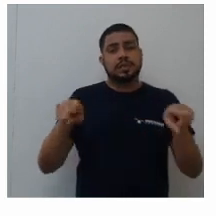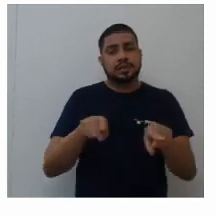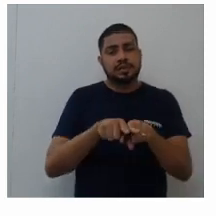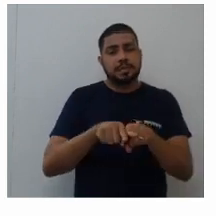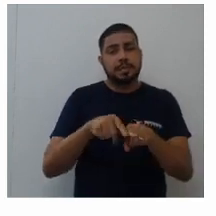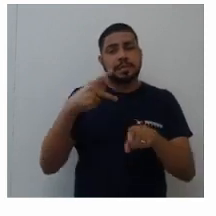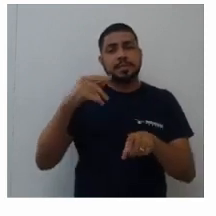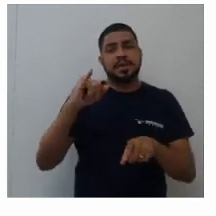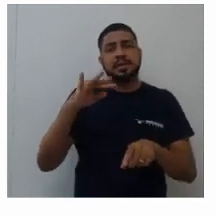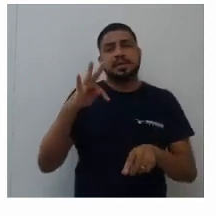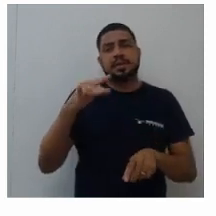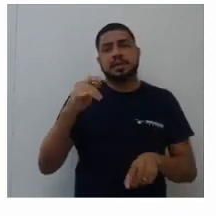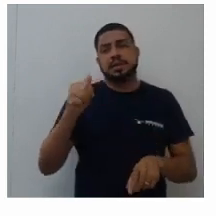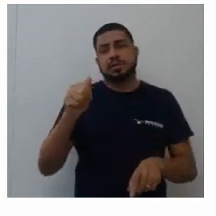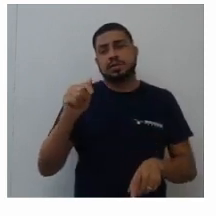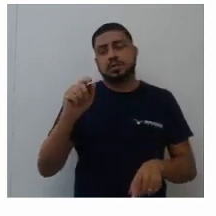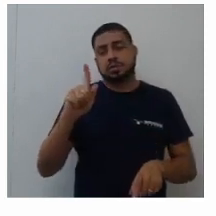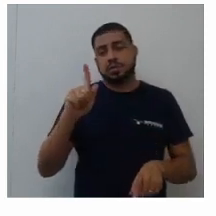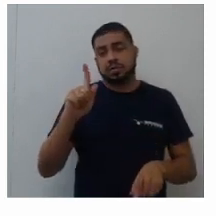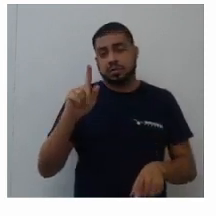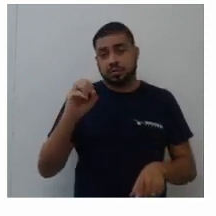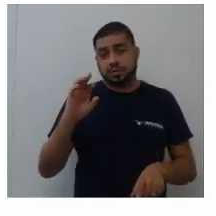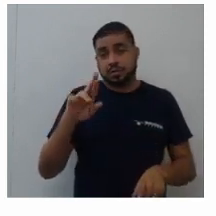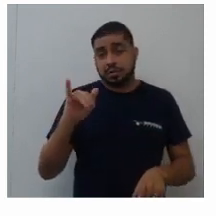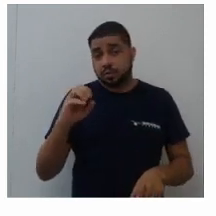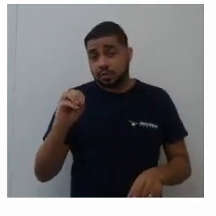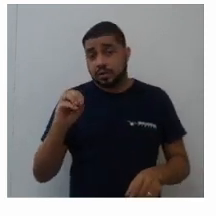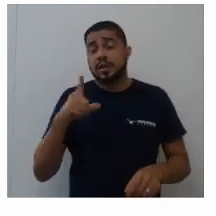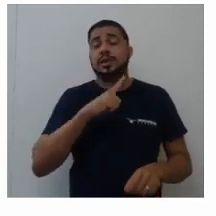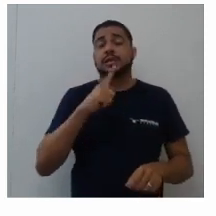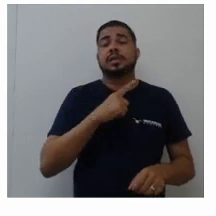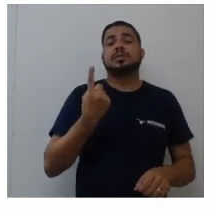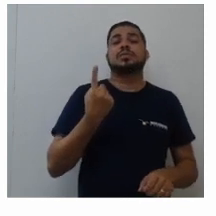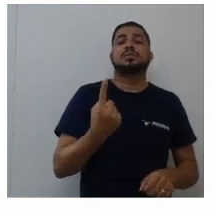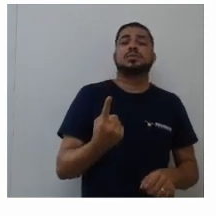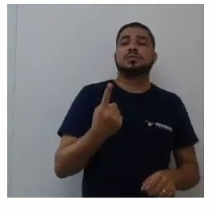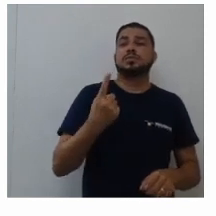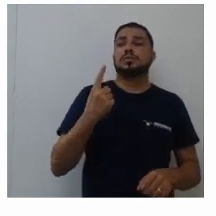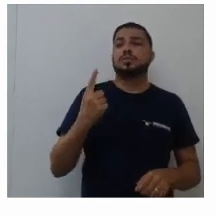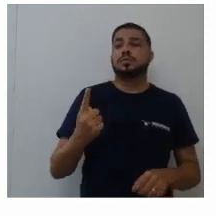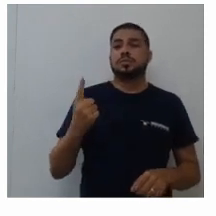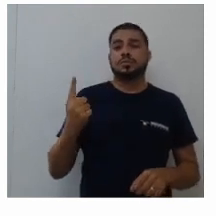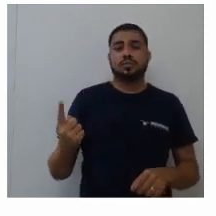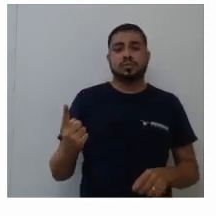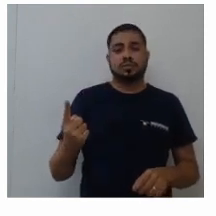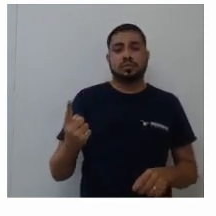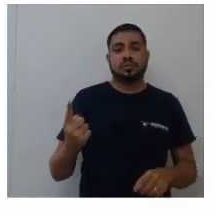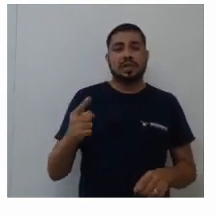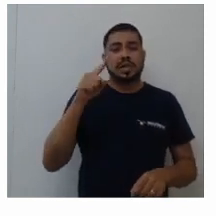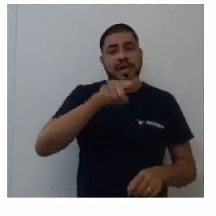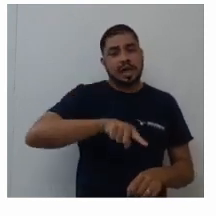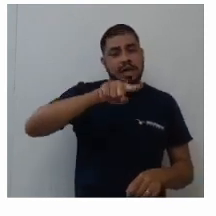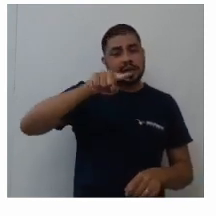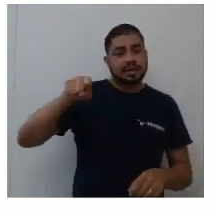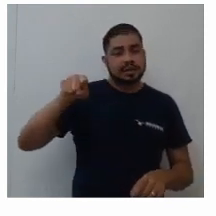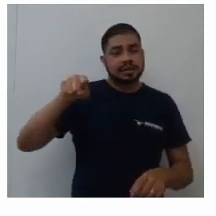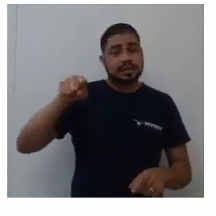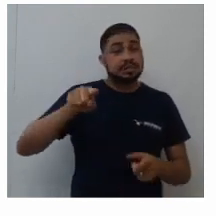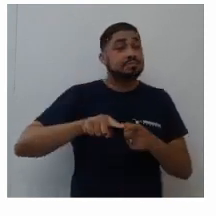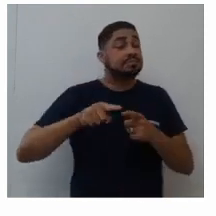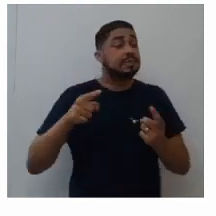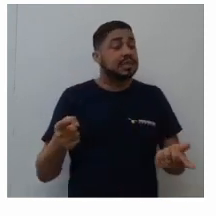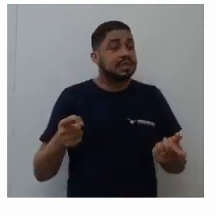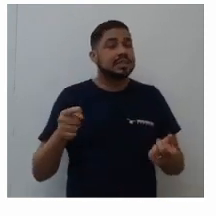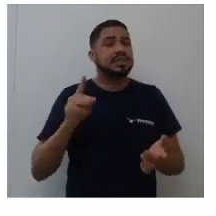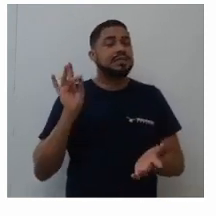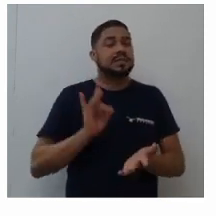Sabe aquele triângulo pitagórico? É justamente onde eu tenho um e a raiz aqui. Mas na verdade